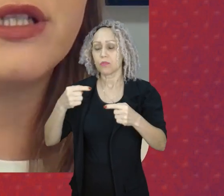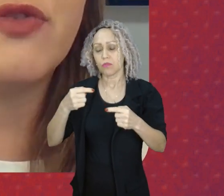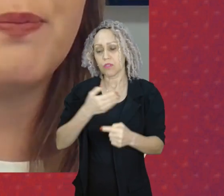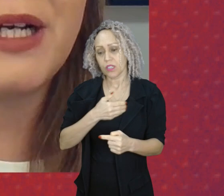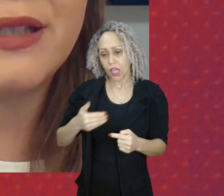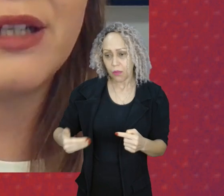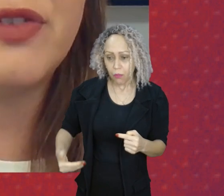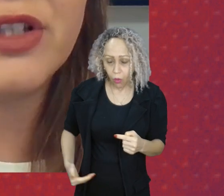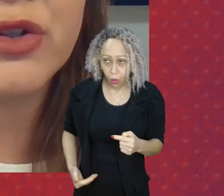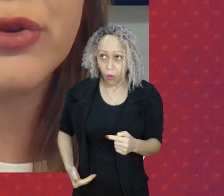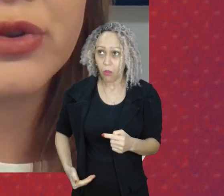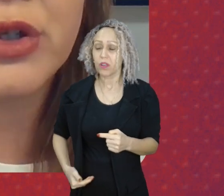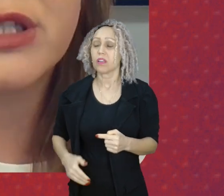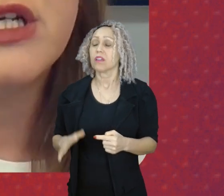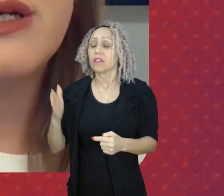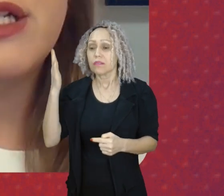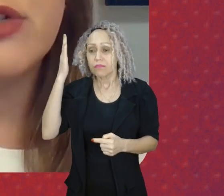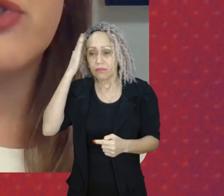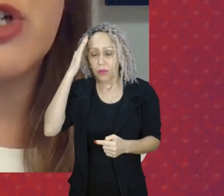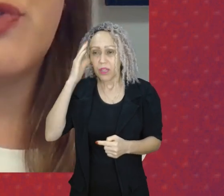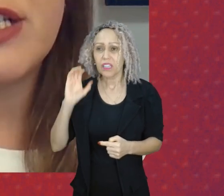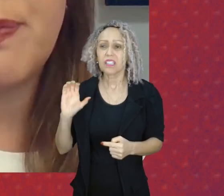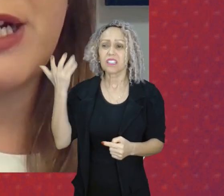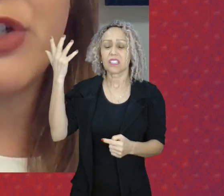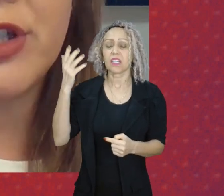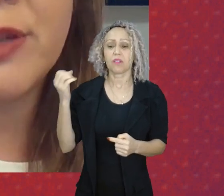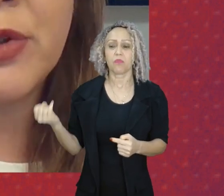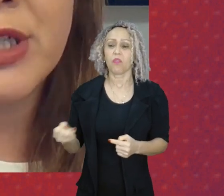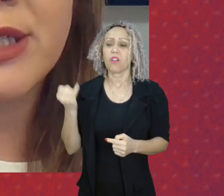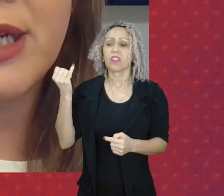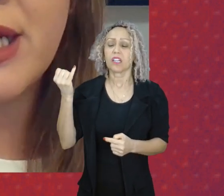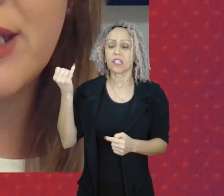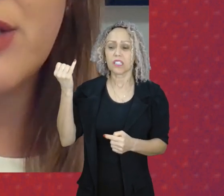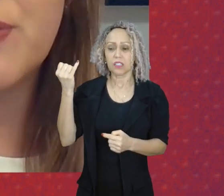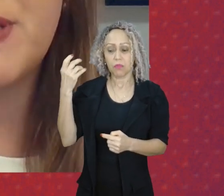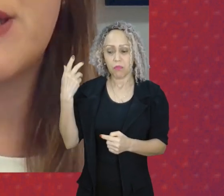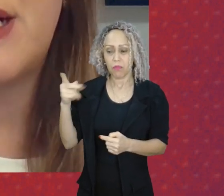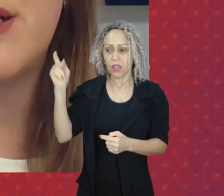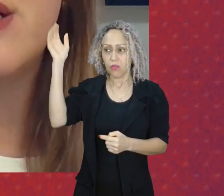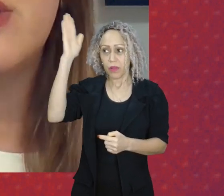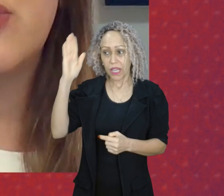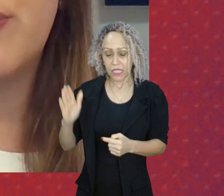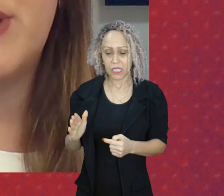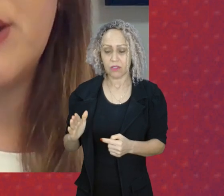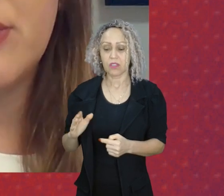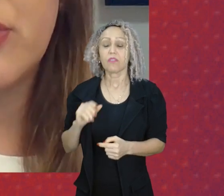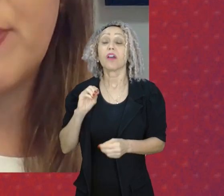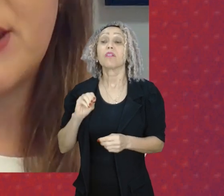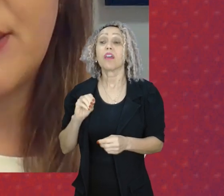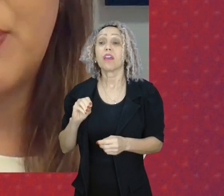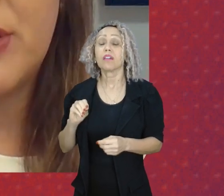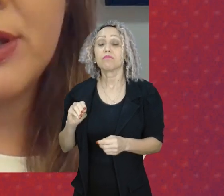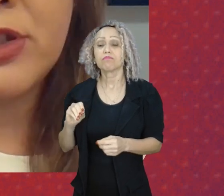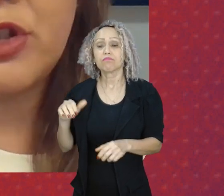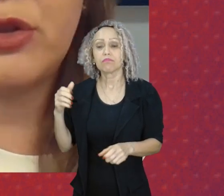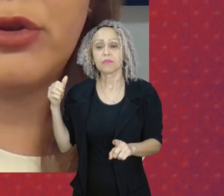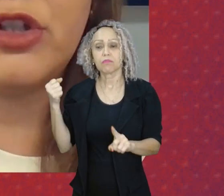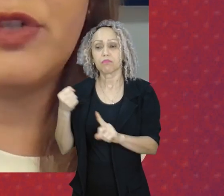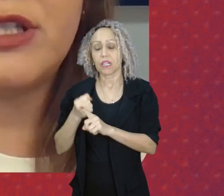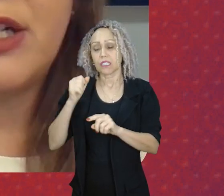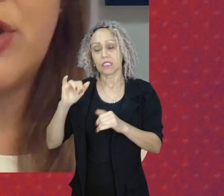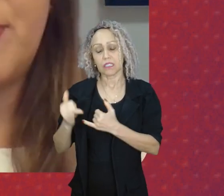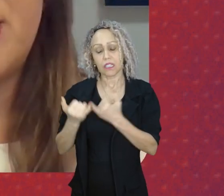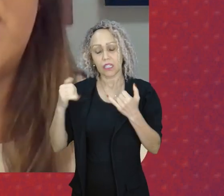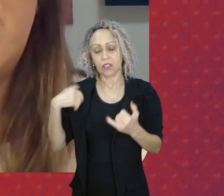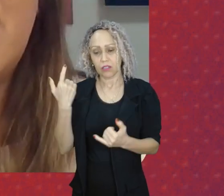serão importantes, que vão impactar na vida de todos nós. Isso já faz parte aí da democracia. E além de pensar sobre isso, sobre essa importância de ter